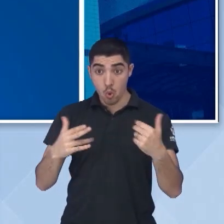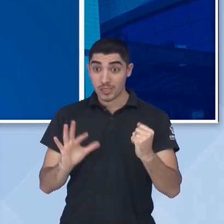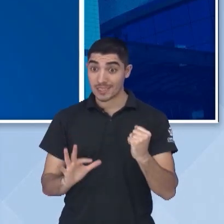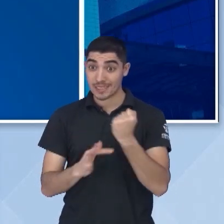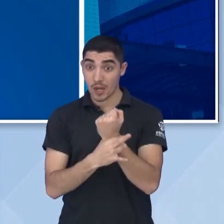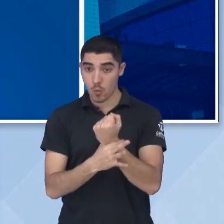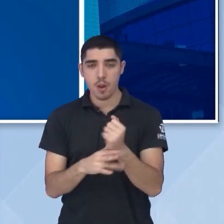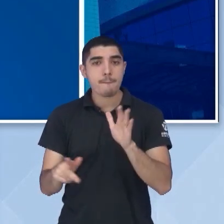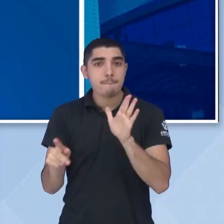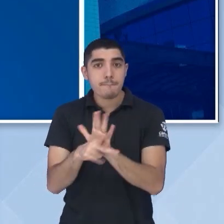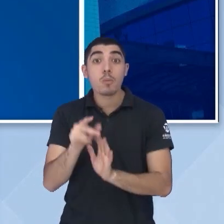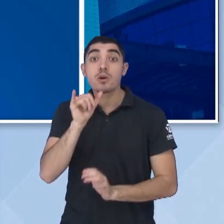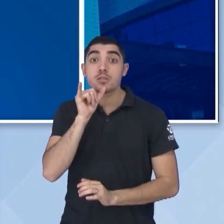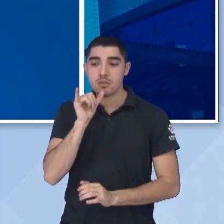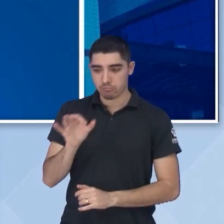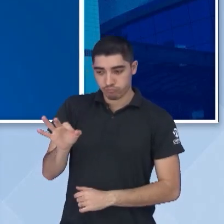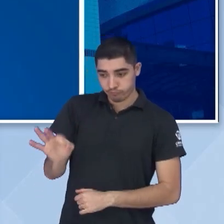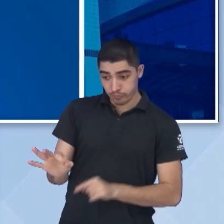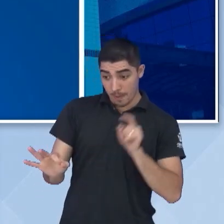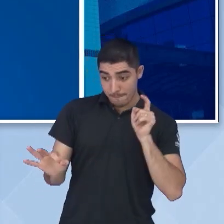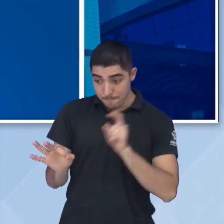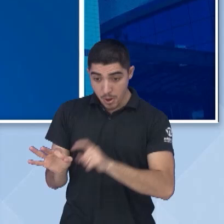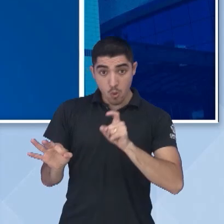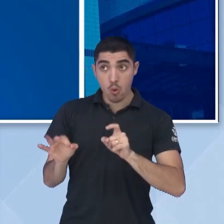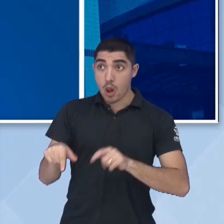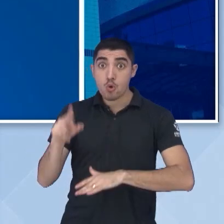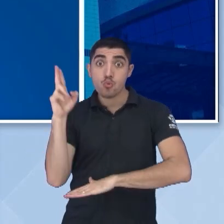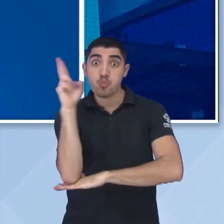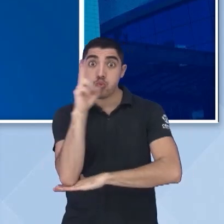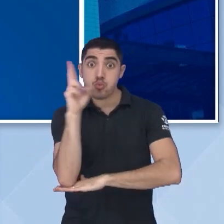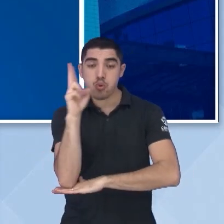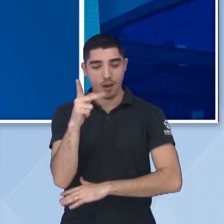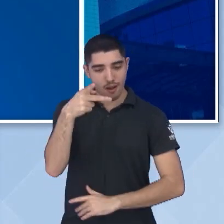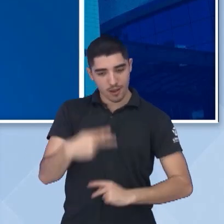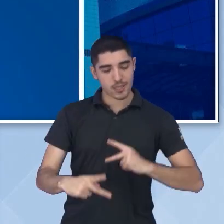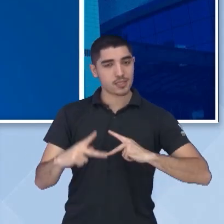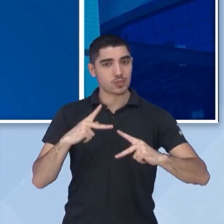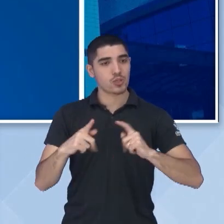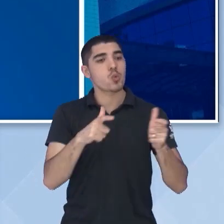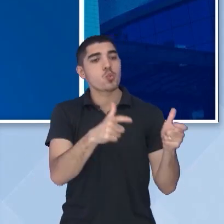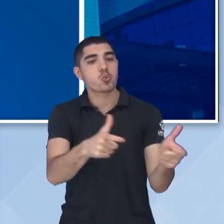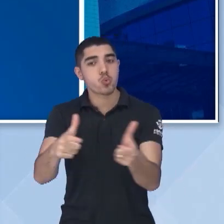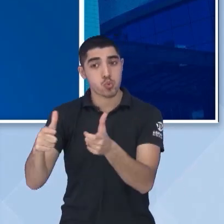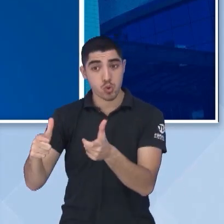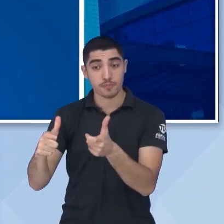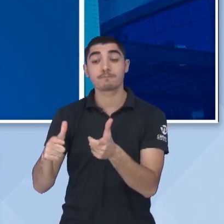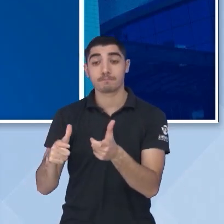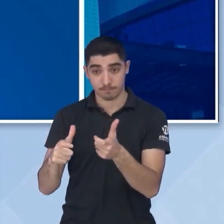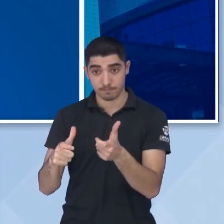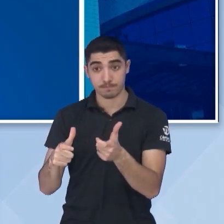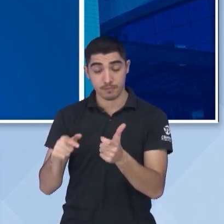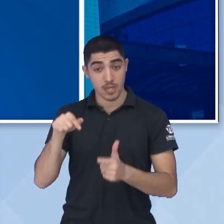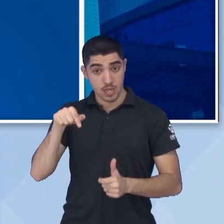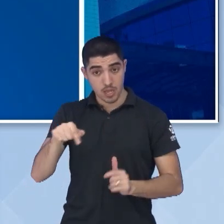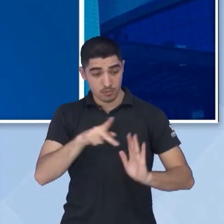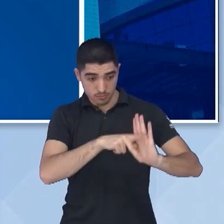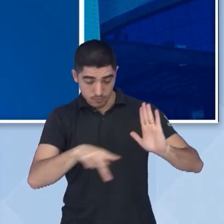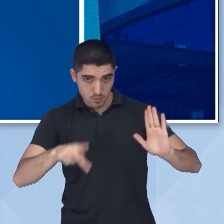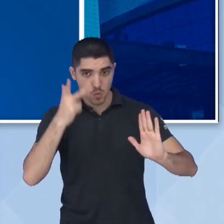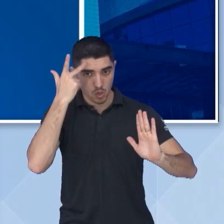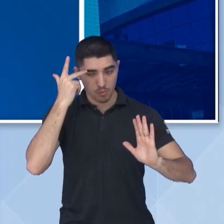de emergência em São José dos Campos e dá outras providências. O rito é